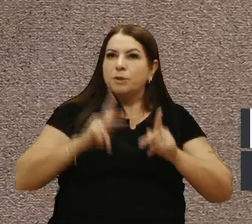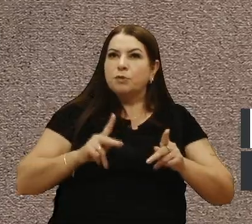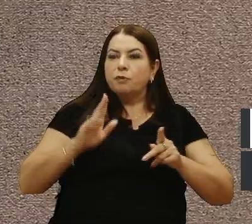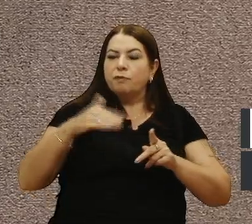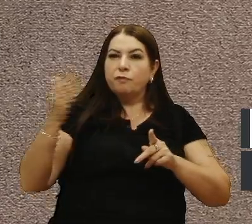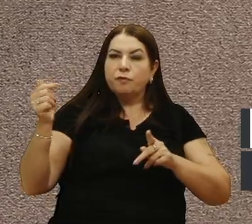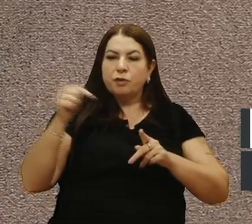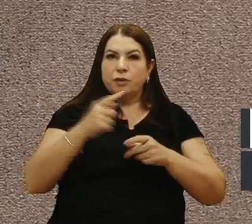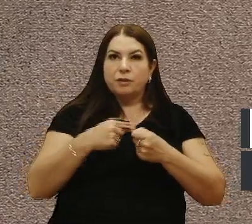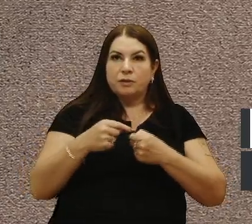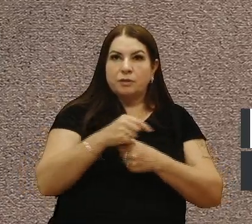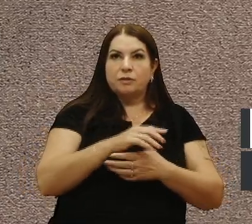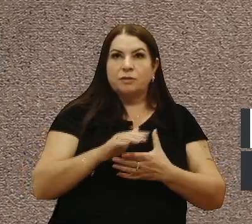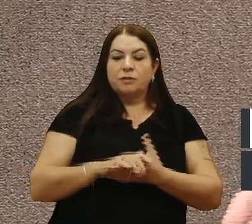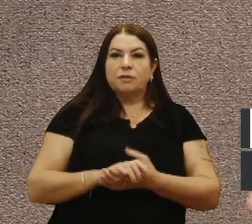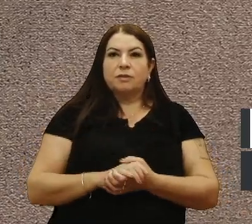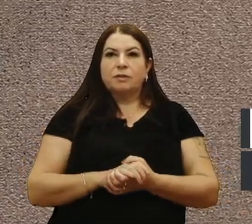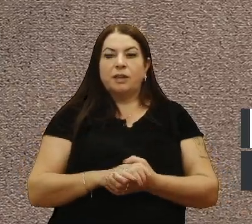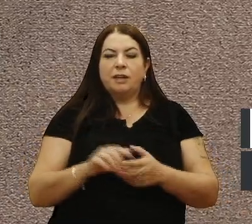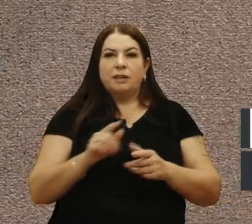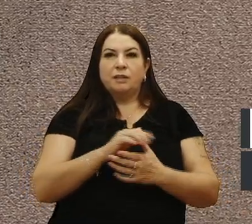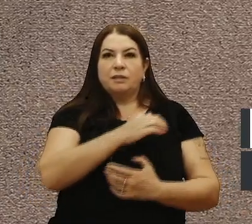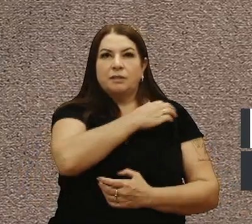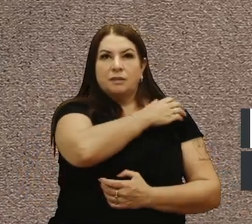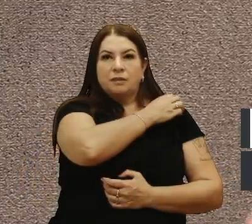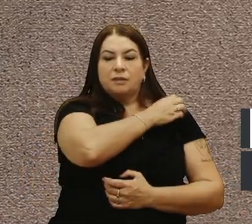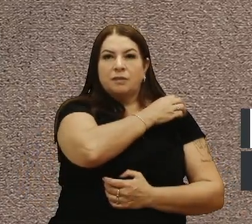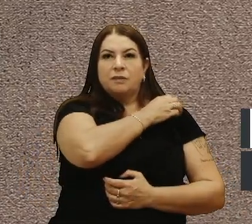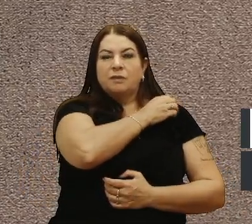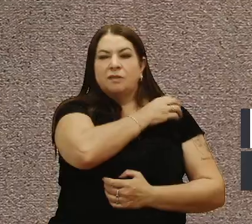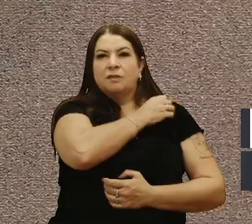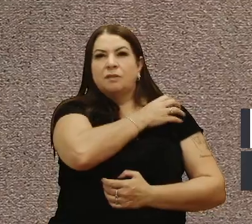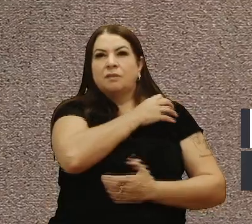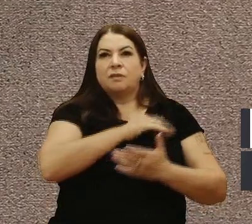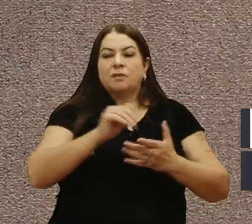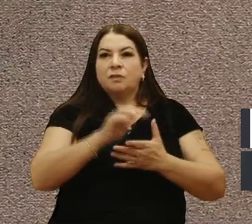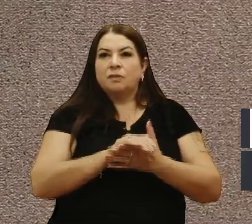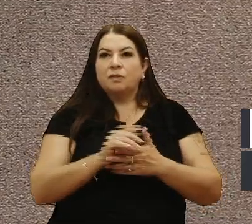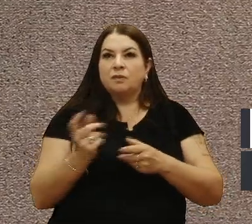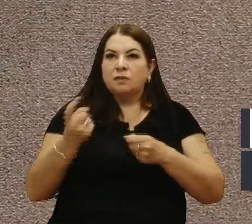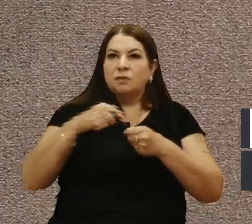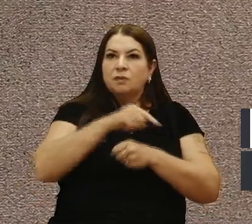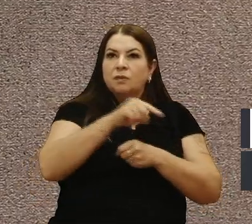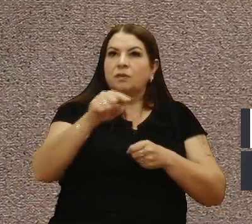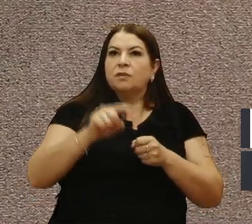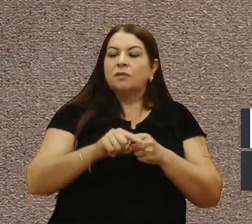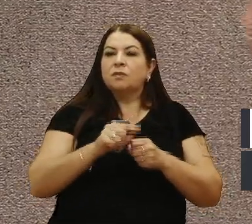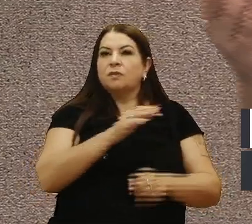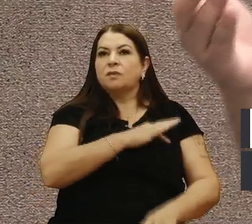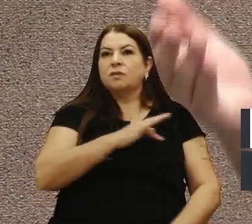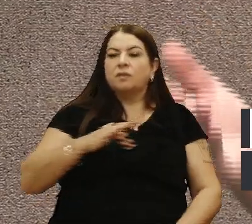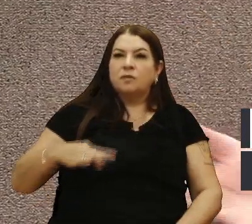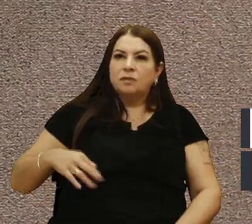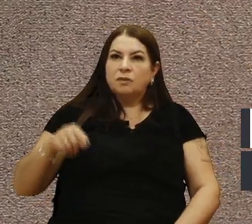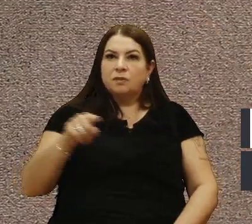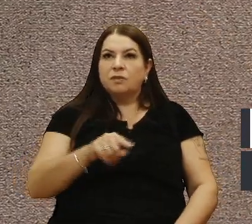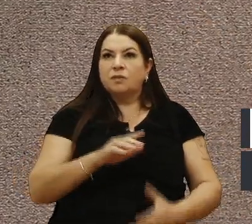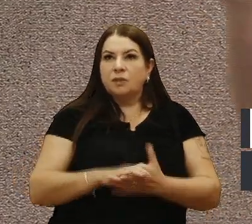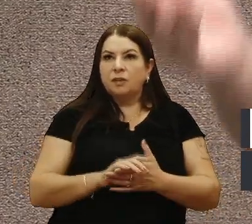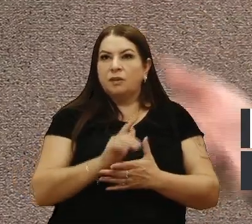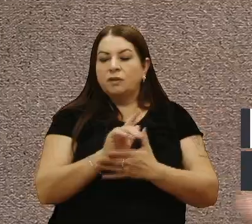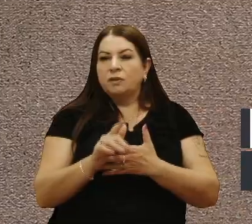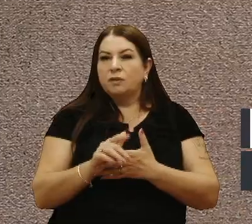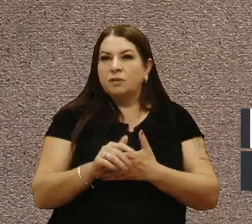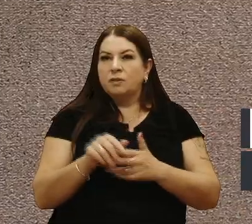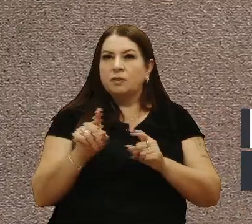fora da nossa cidade. E o turista é desde aquele que está aqui nas nossas cercanias, à nossa volta, o farroupilhense, o Bento